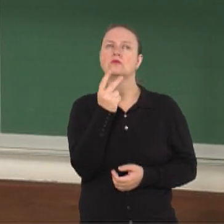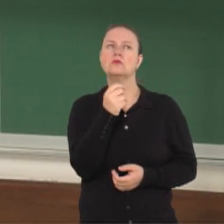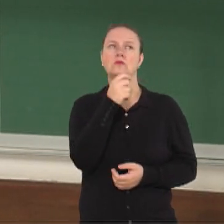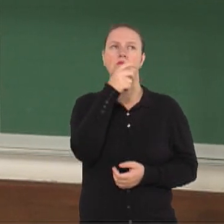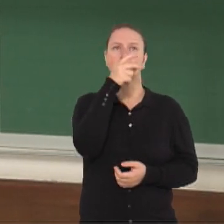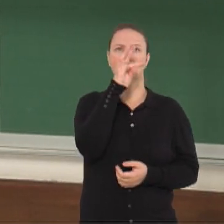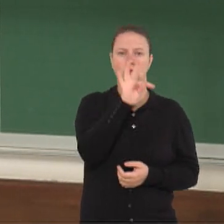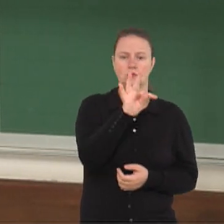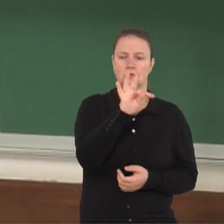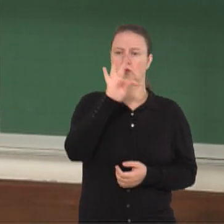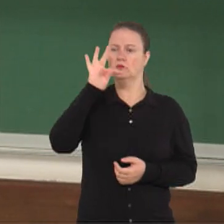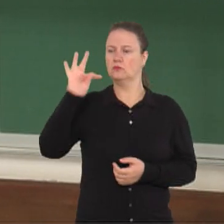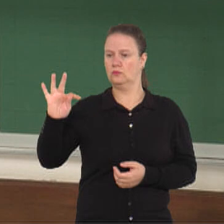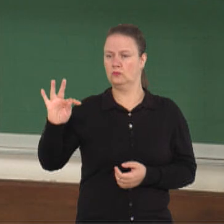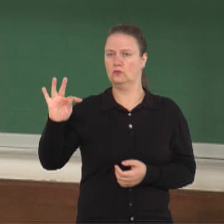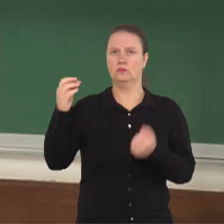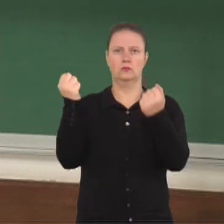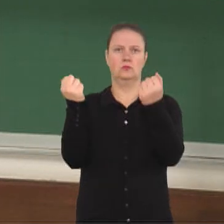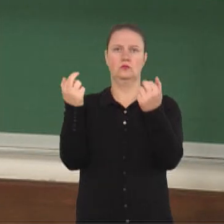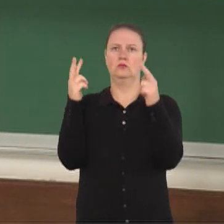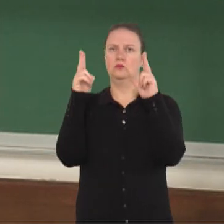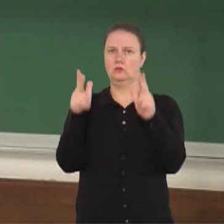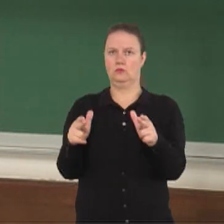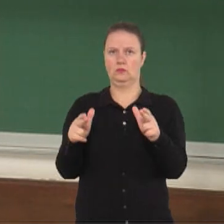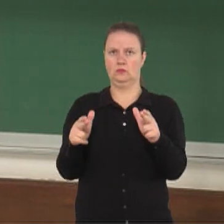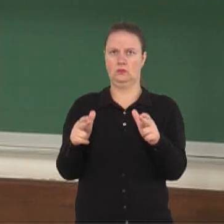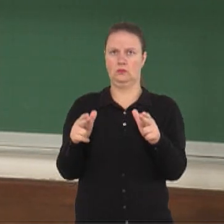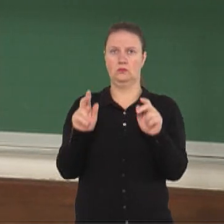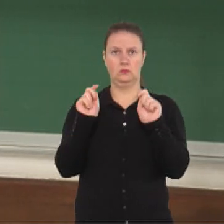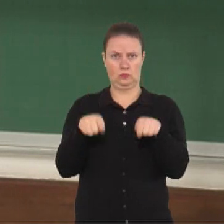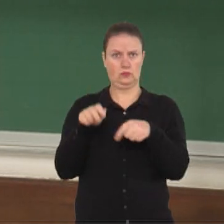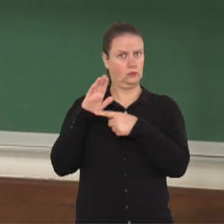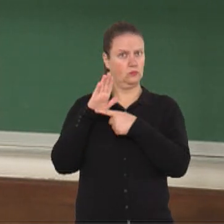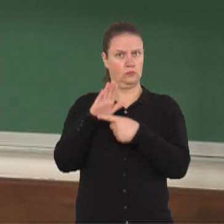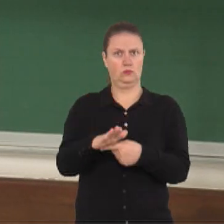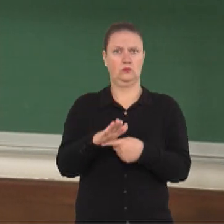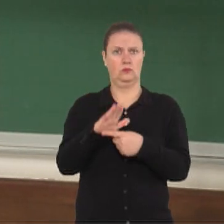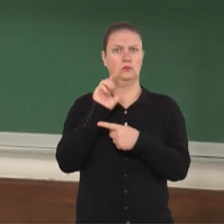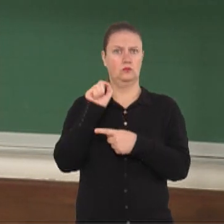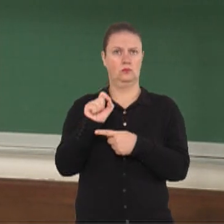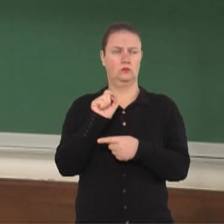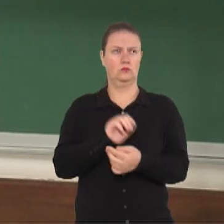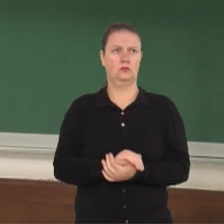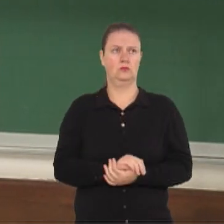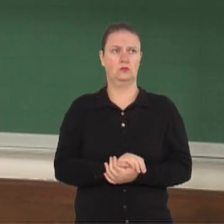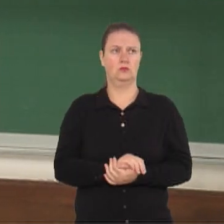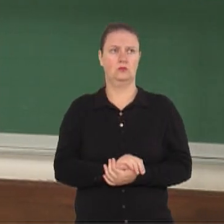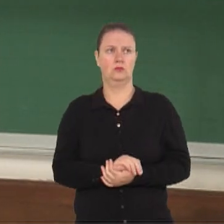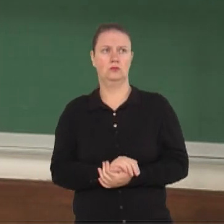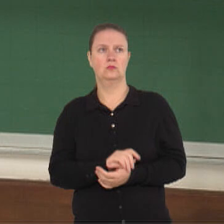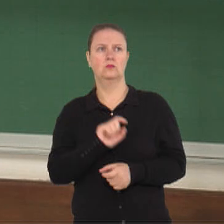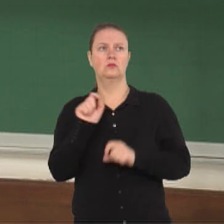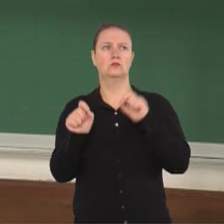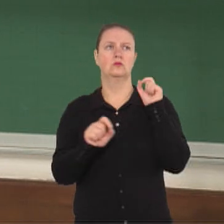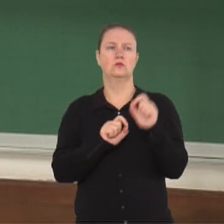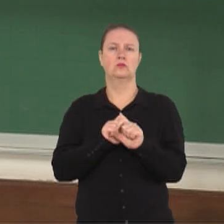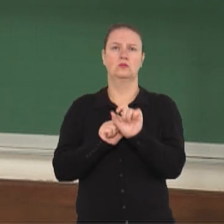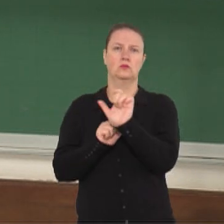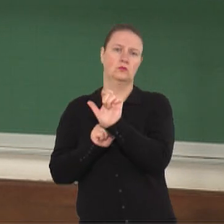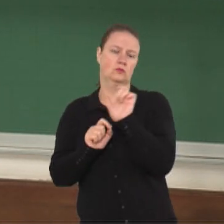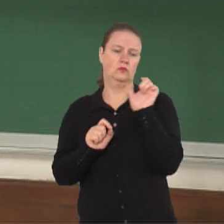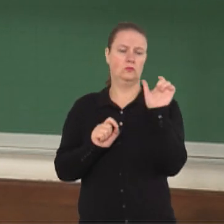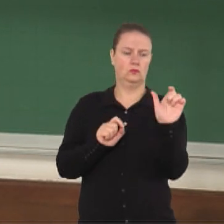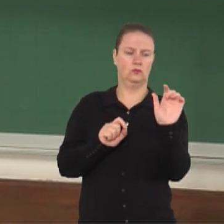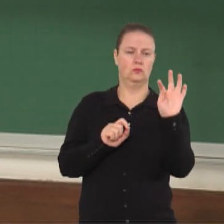tenho t, que é comum. Então, eu posso colocar esse fator comum em evidência. Colocando t em evidência, eu fico